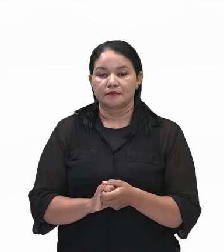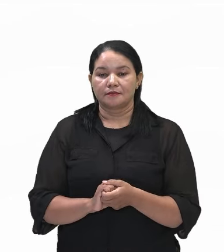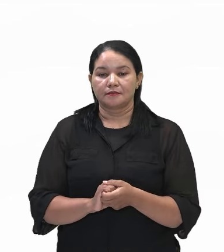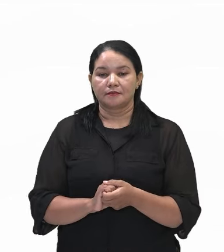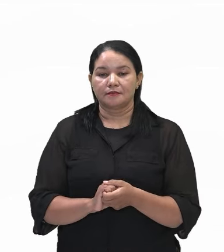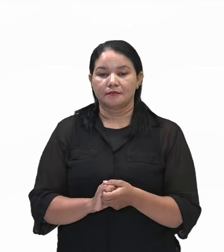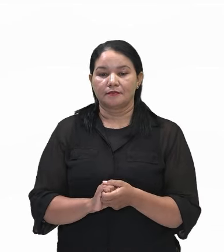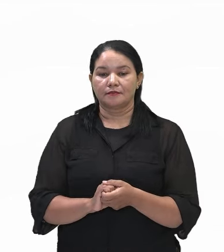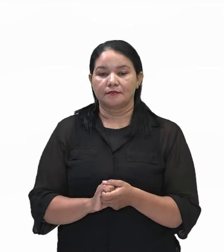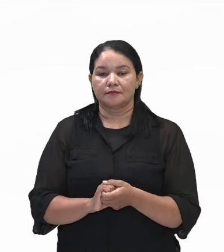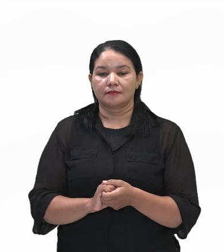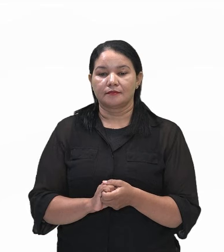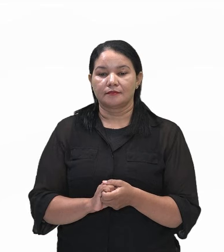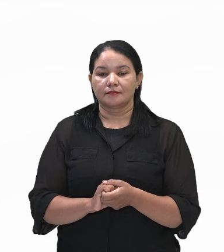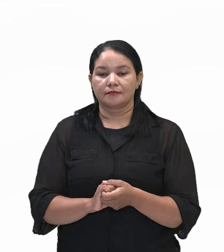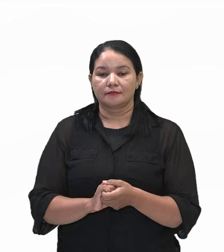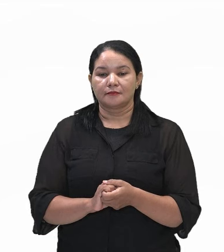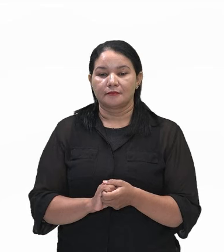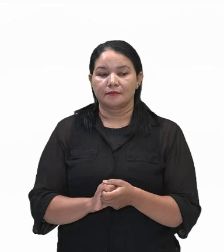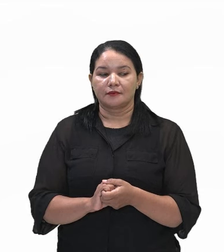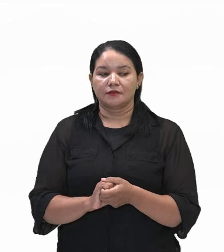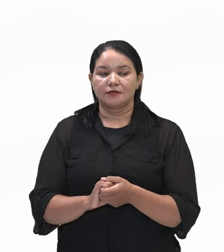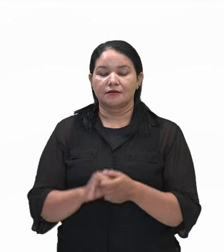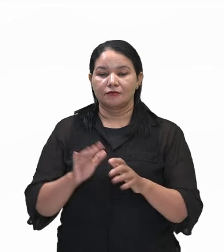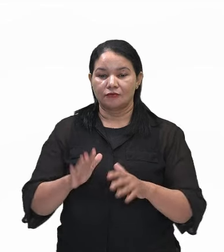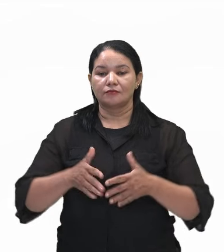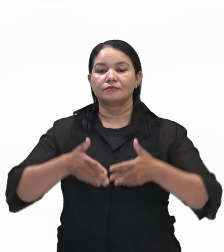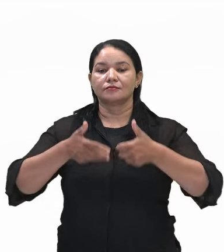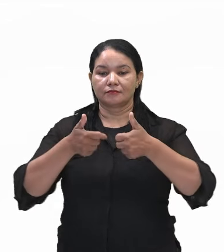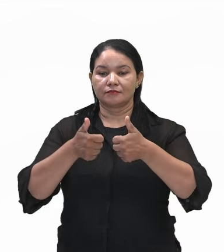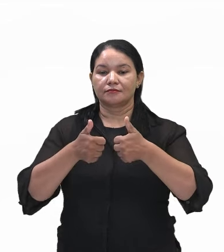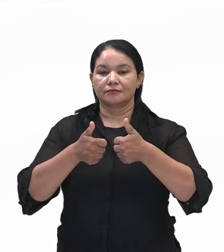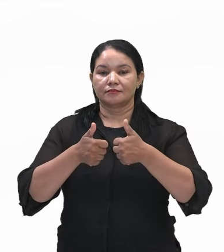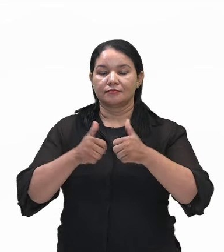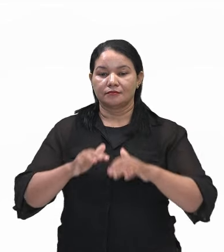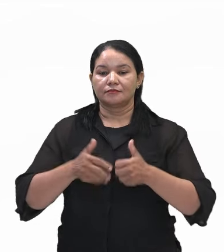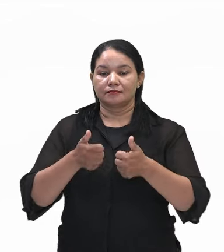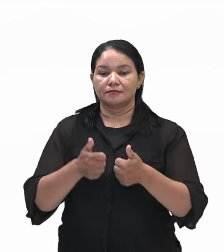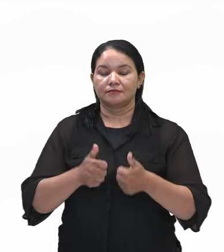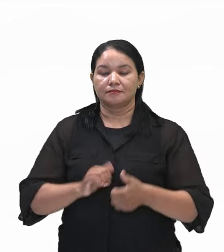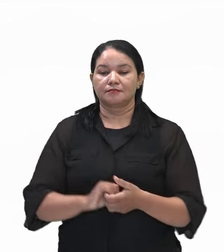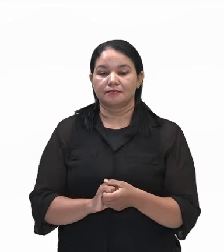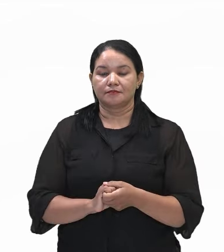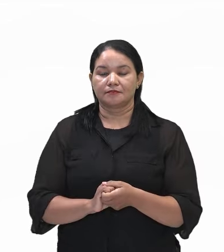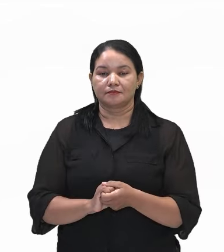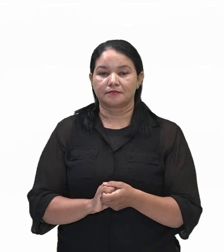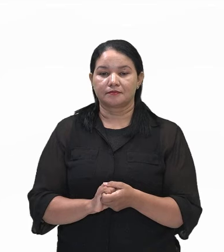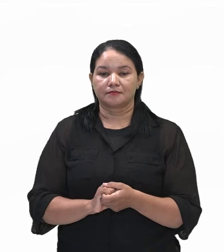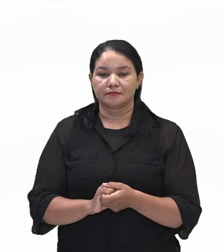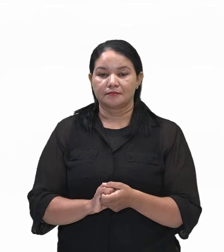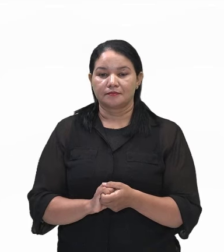Rehabilitation, reabilitação. Rehabilitation, reabilitação.